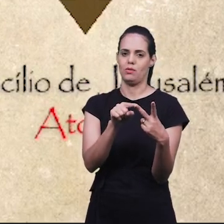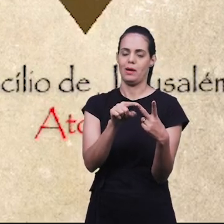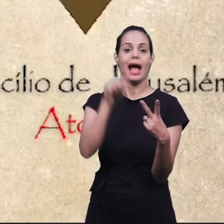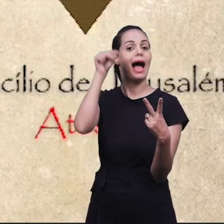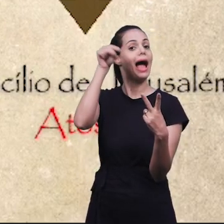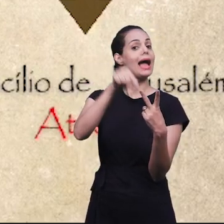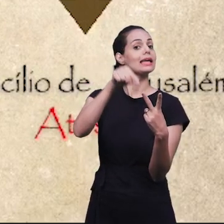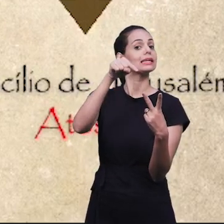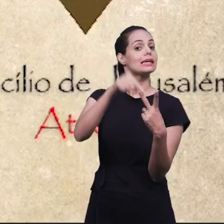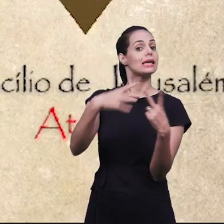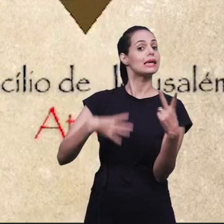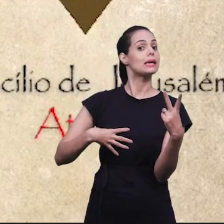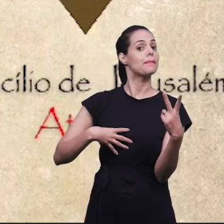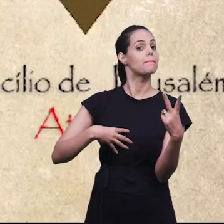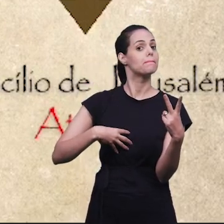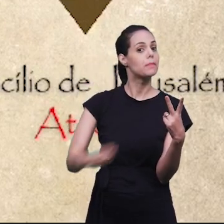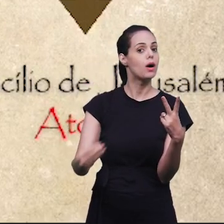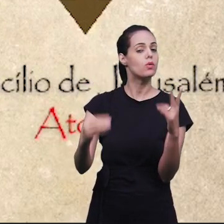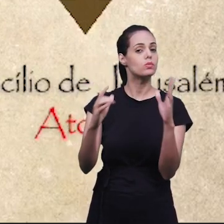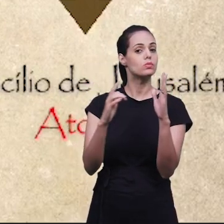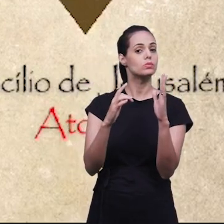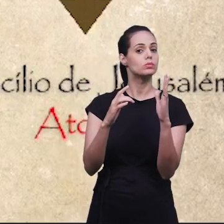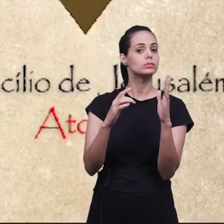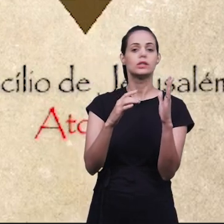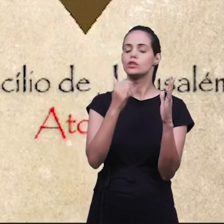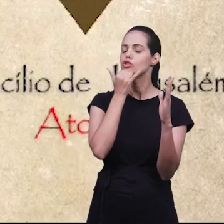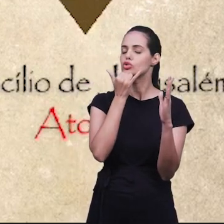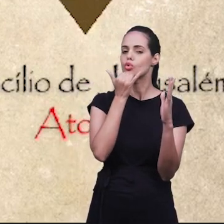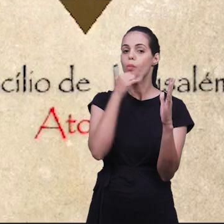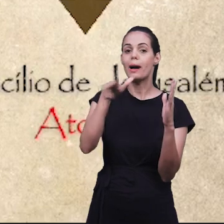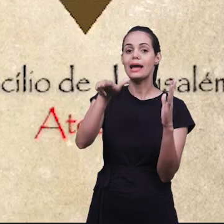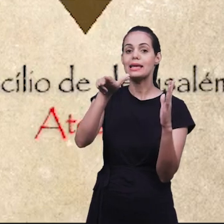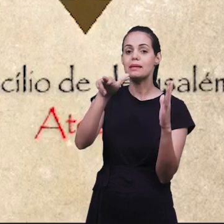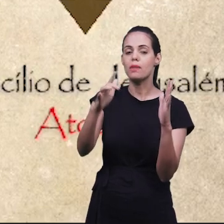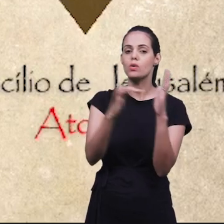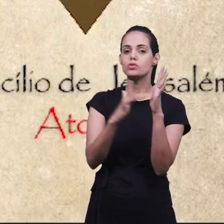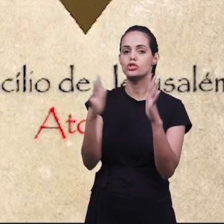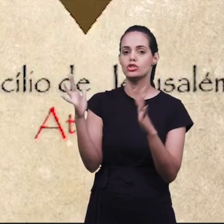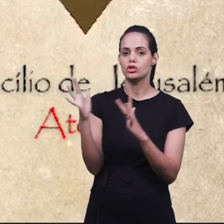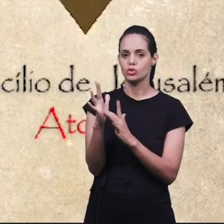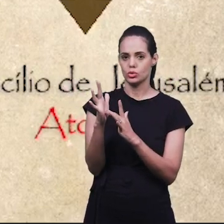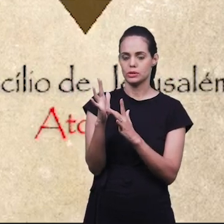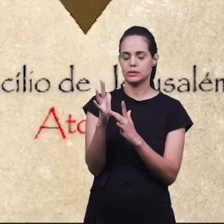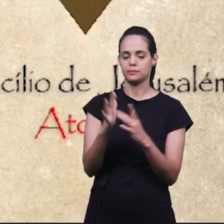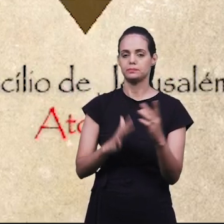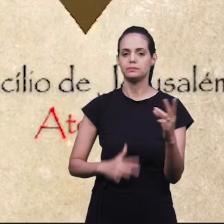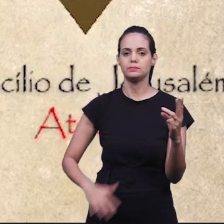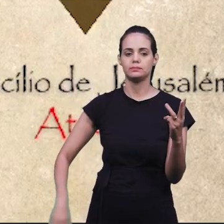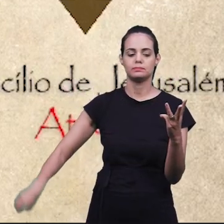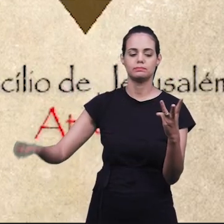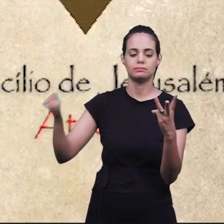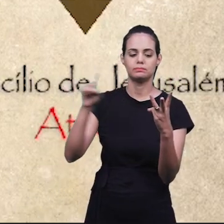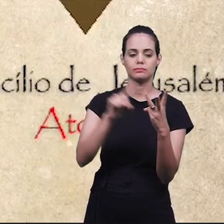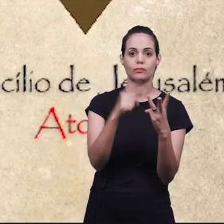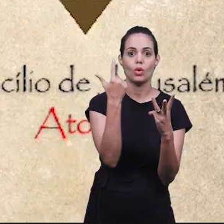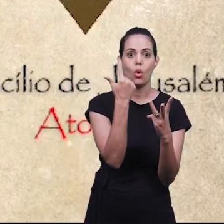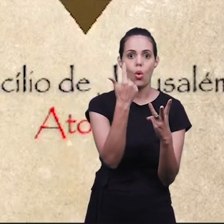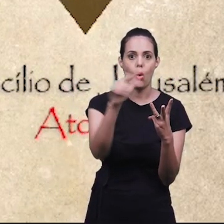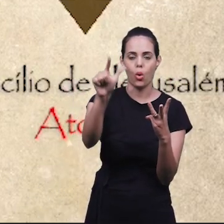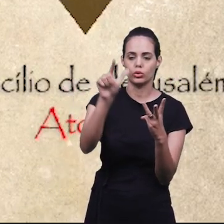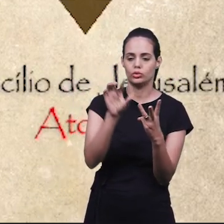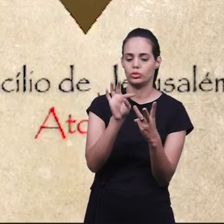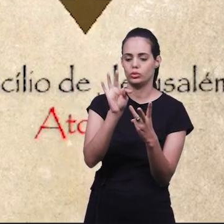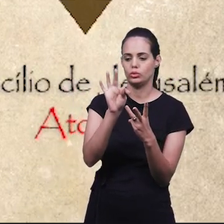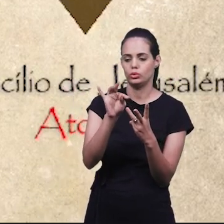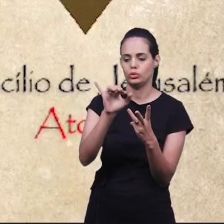informação, ali já era Tiago, irmão de Jesus. Amém. Nós temos um outro Tiago que